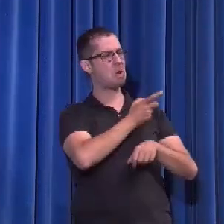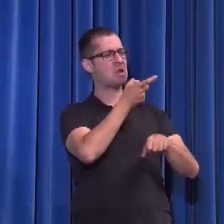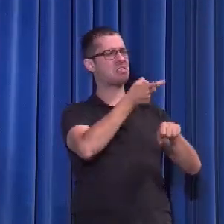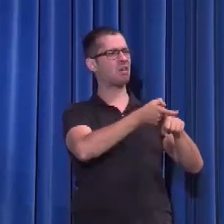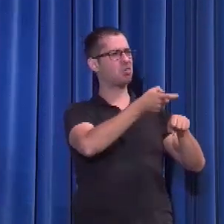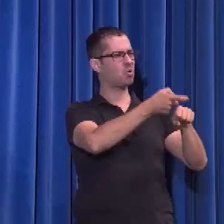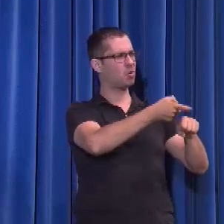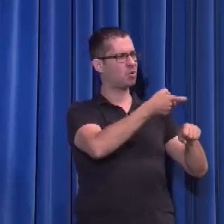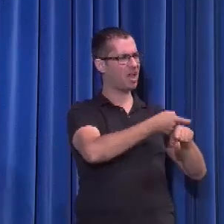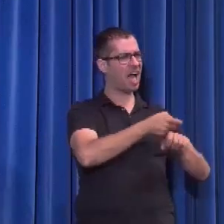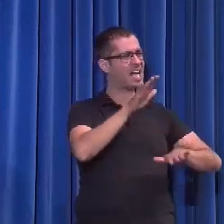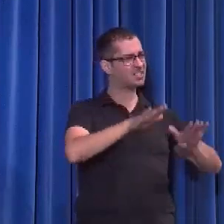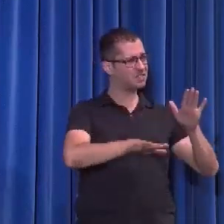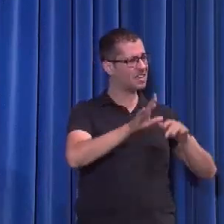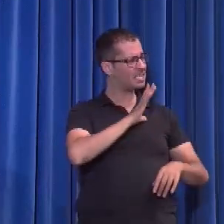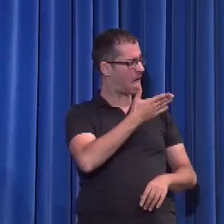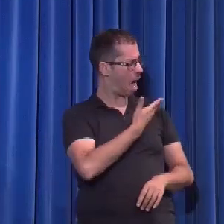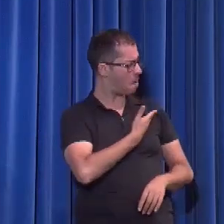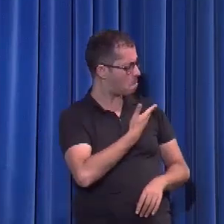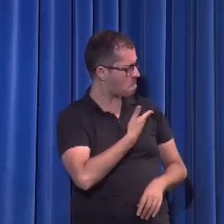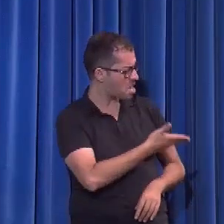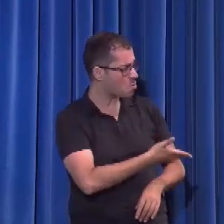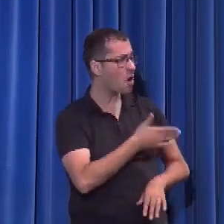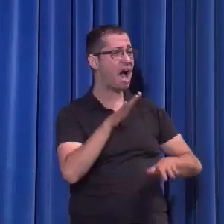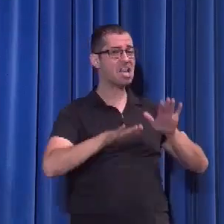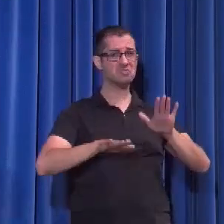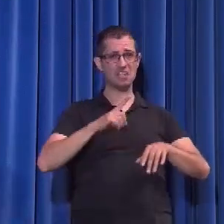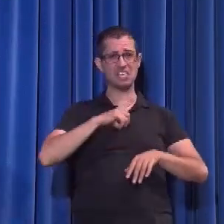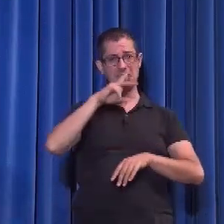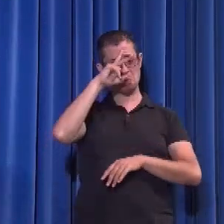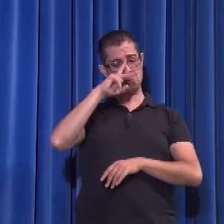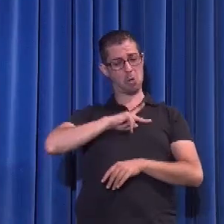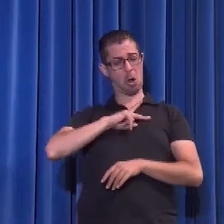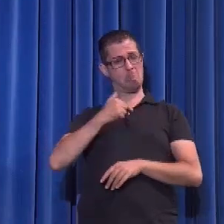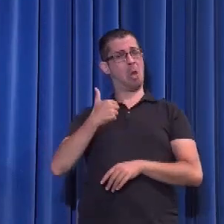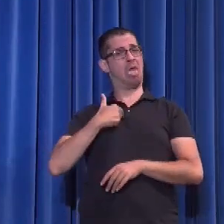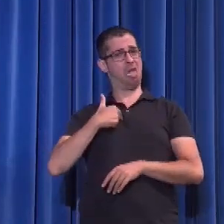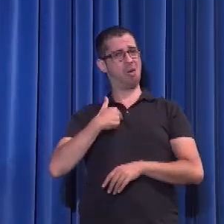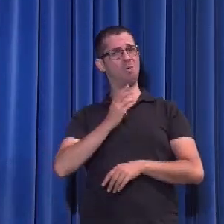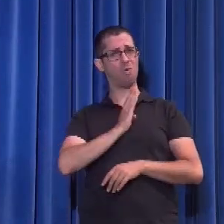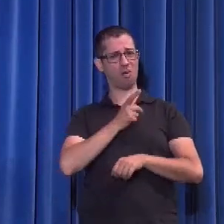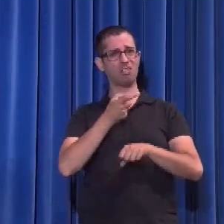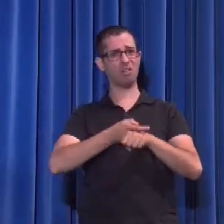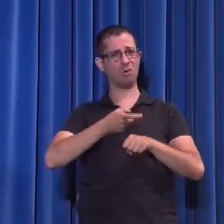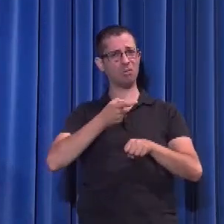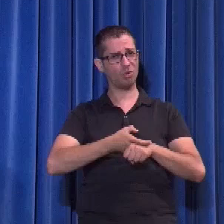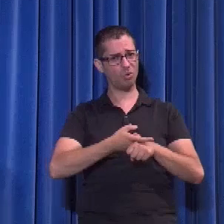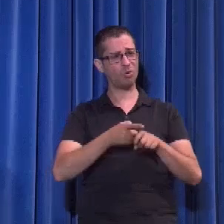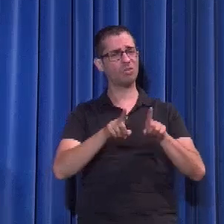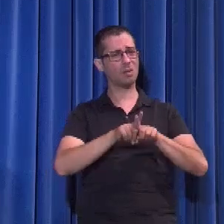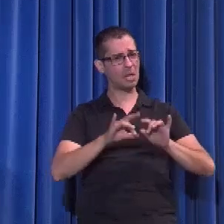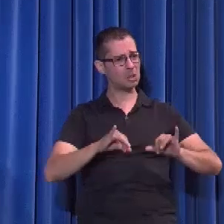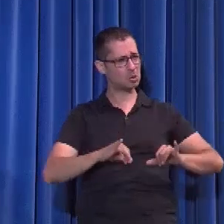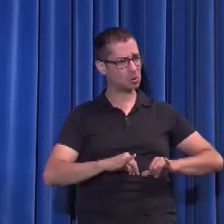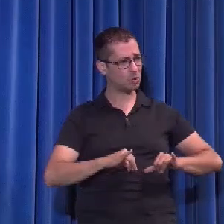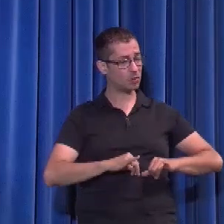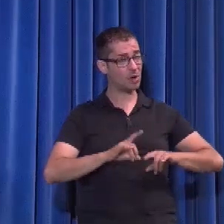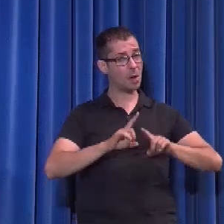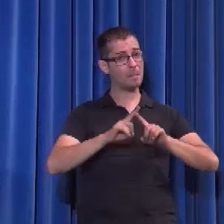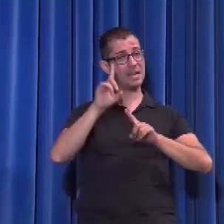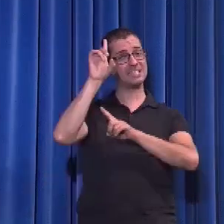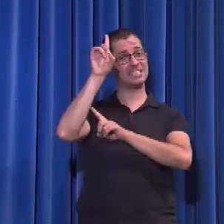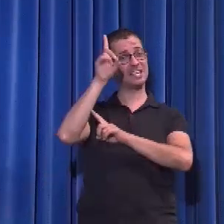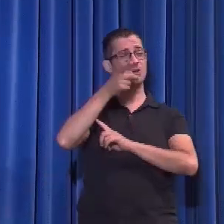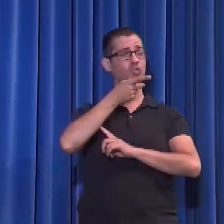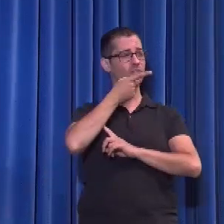do nosso lado, às vezes somos nós mesmos que temos o coração tão duro. Mas o Senhor falou: bem-aventurado